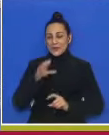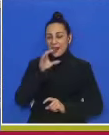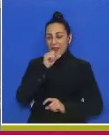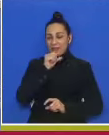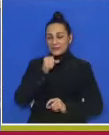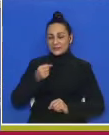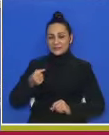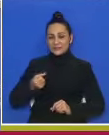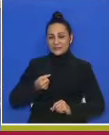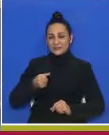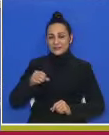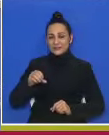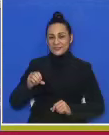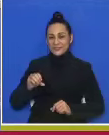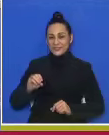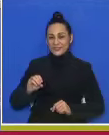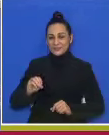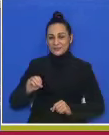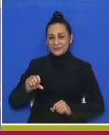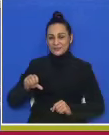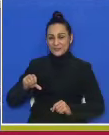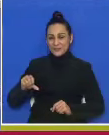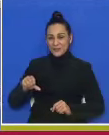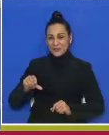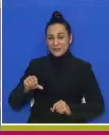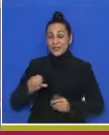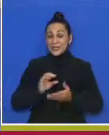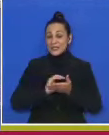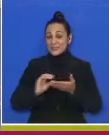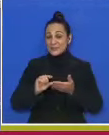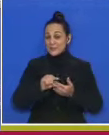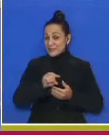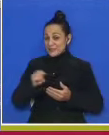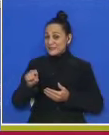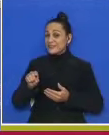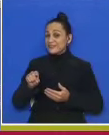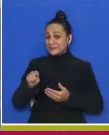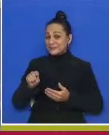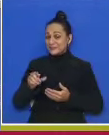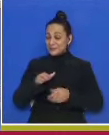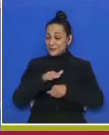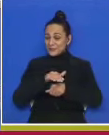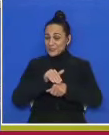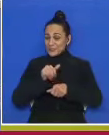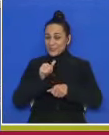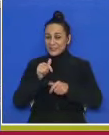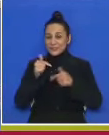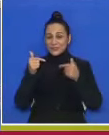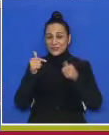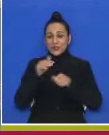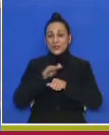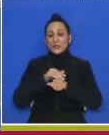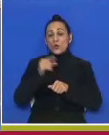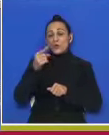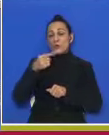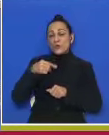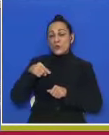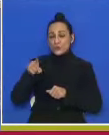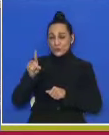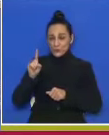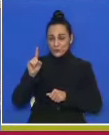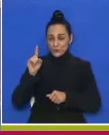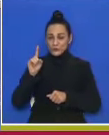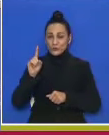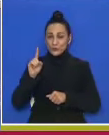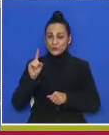Laranja, 09. Laranja, 09. Este prêmio pode sair para você hoje. Pode chamar que a sorte vem. O sexto e último número do